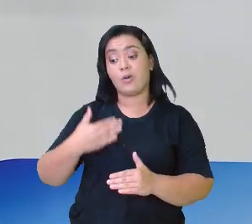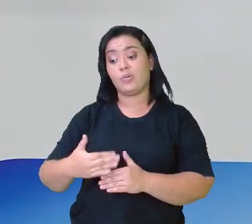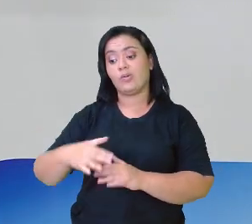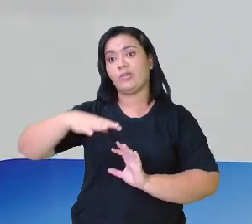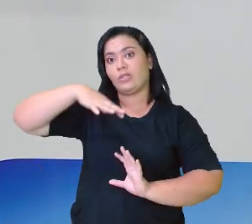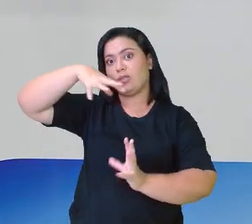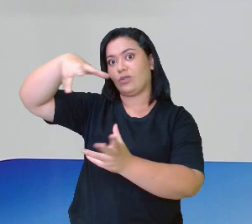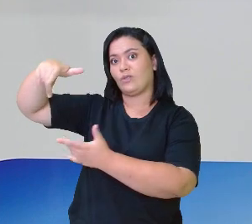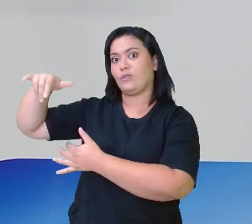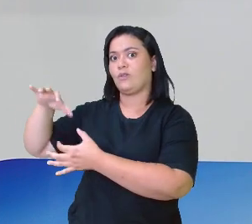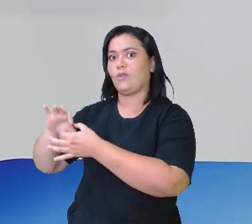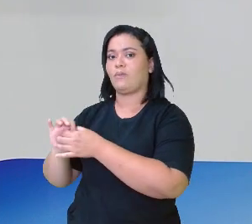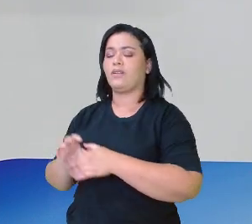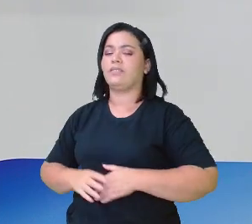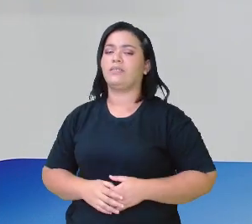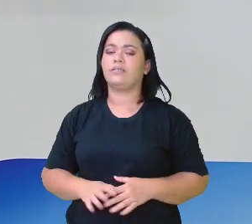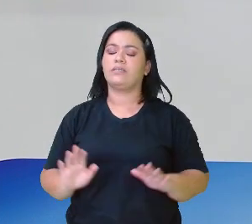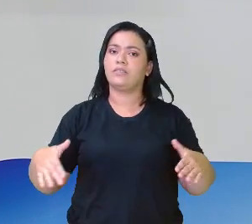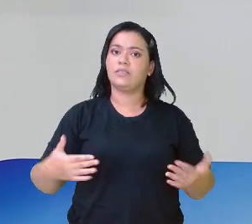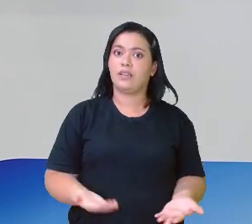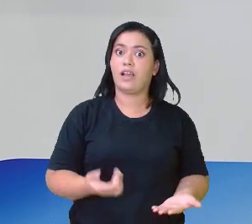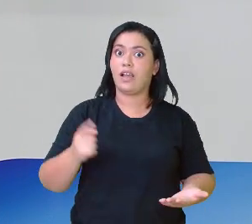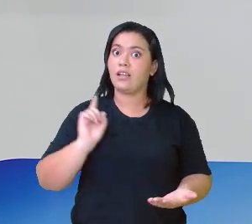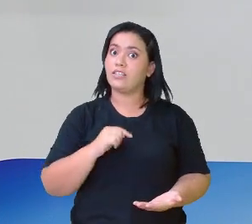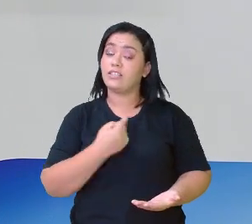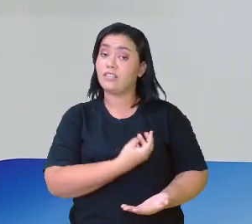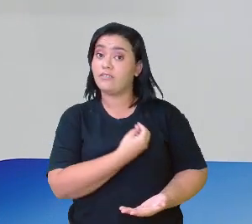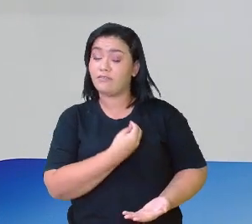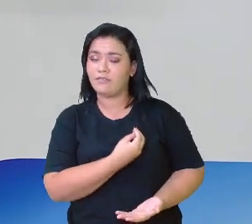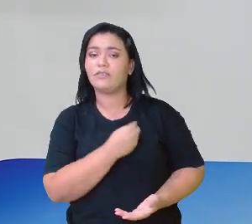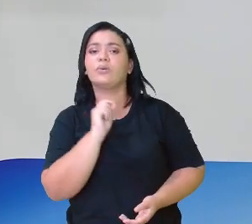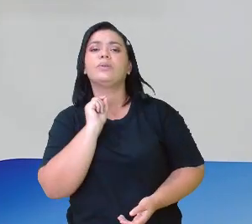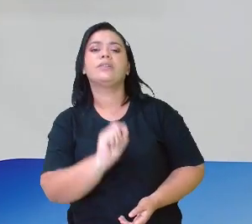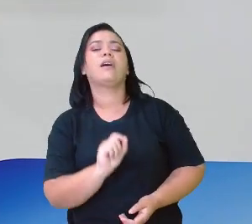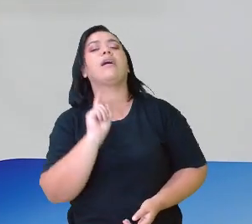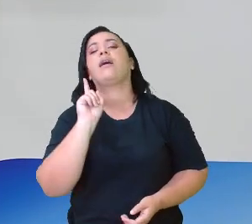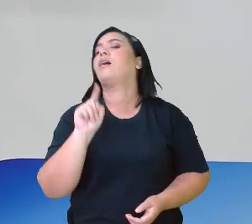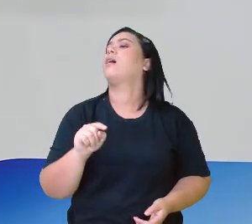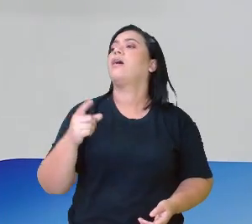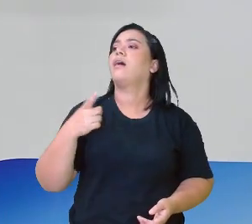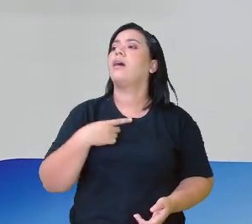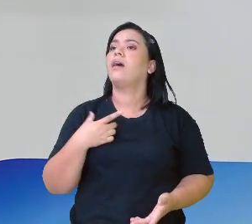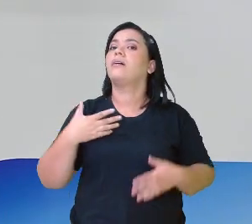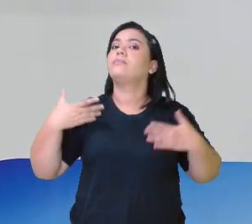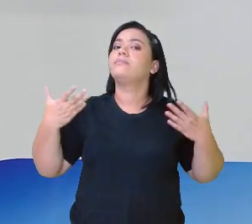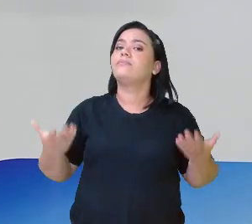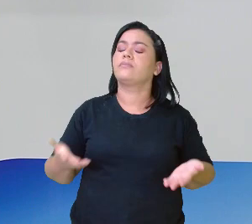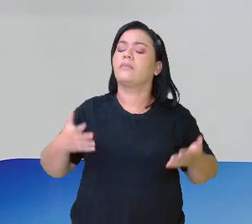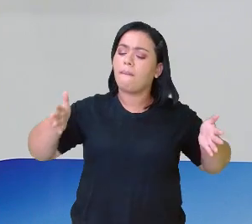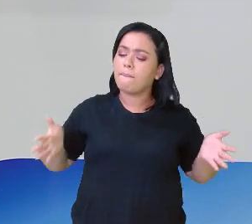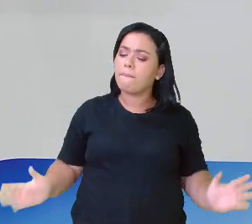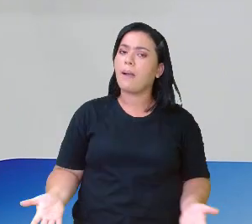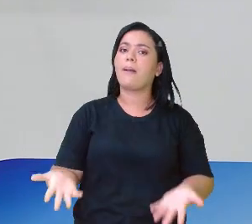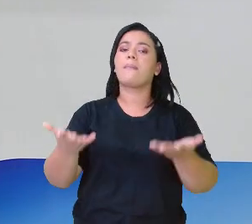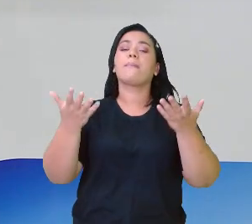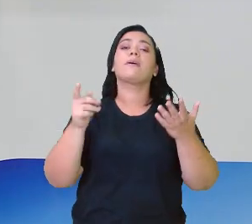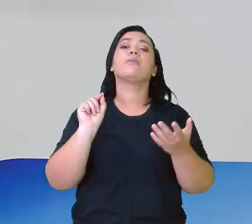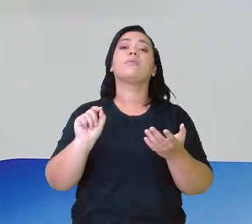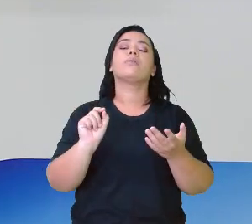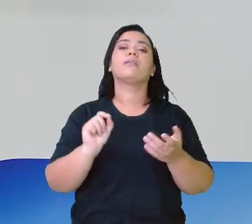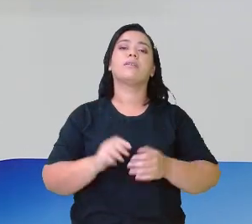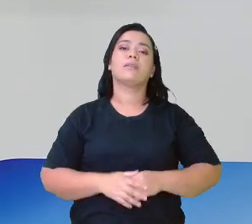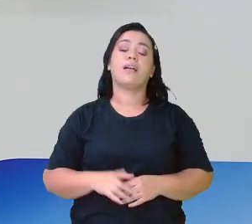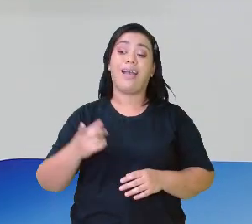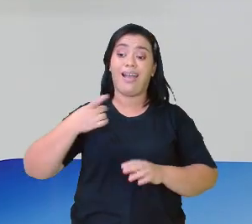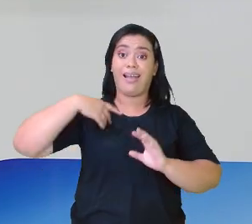entender direitinho como nós estamos vivendo aqui? E aí, uma das máquinas propulsoras aí desse processo